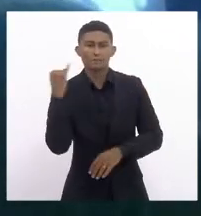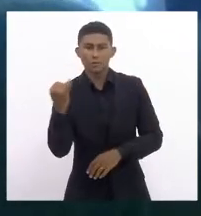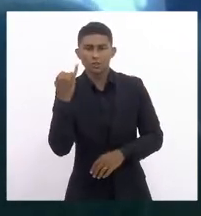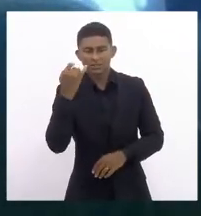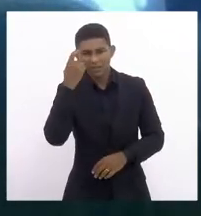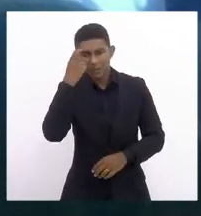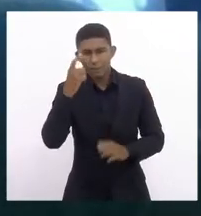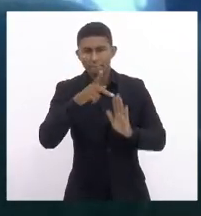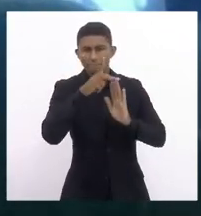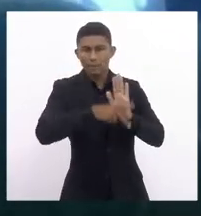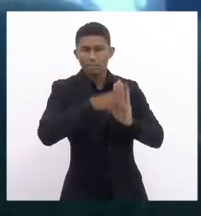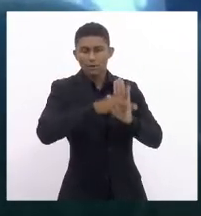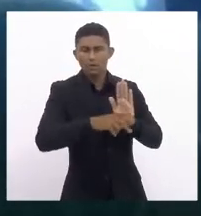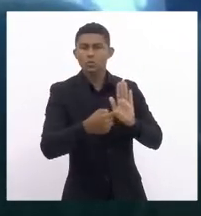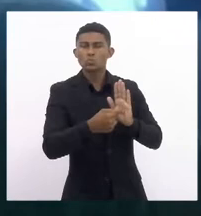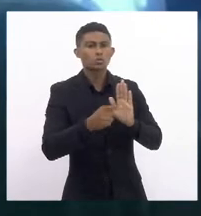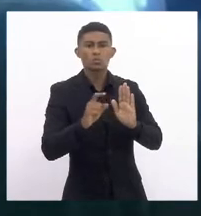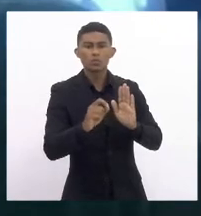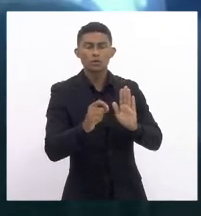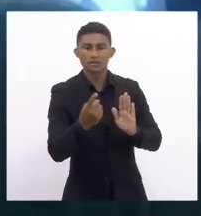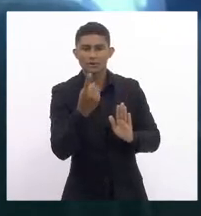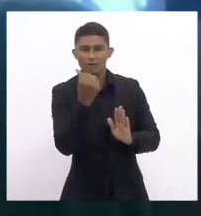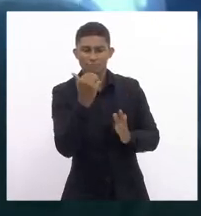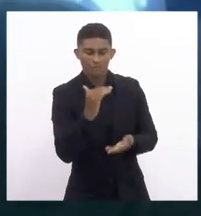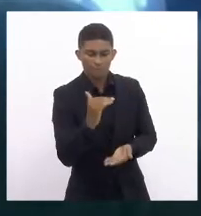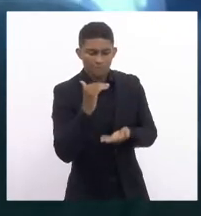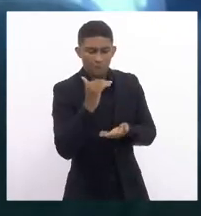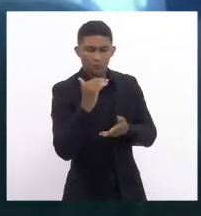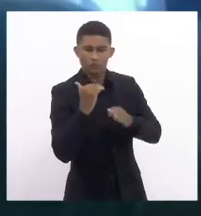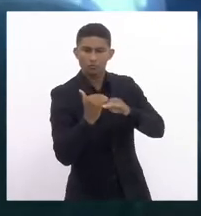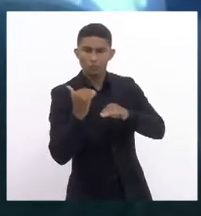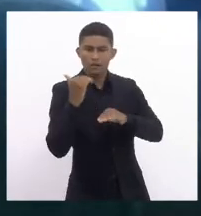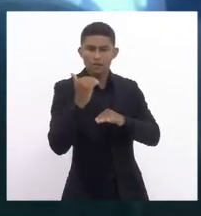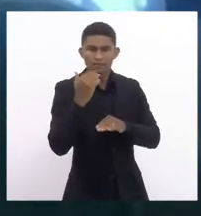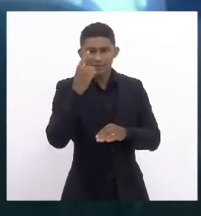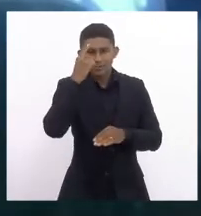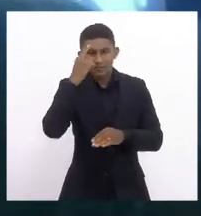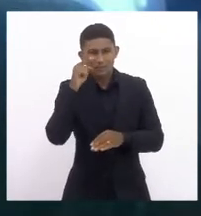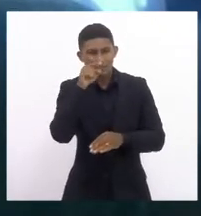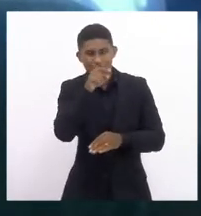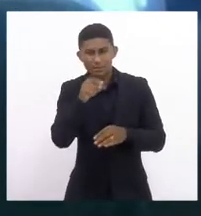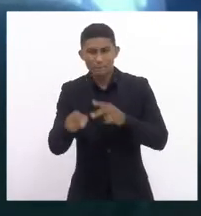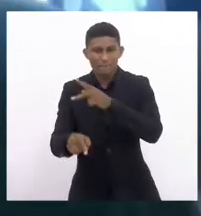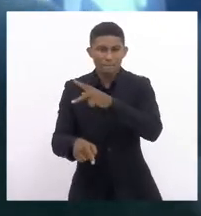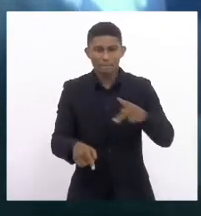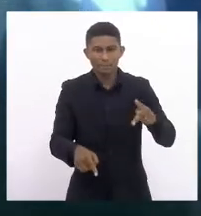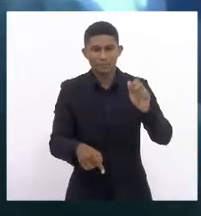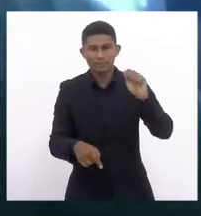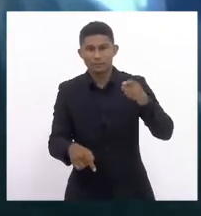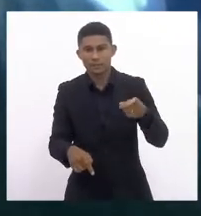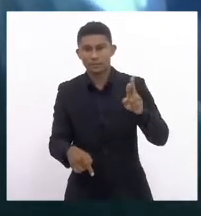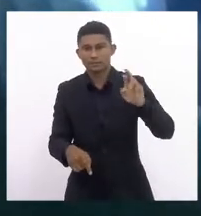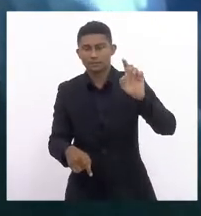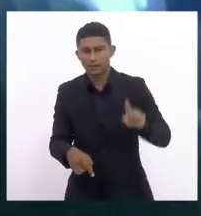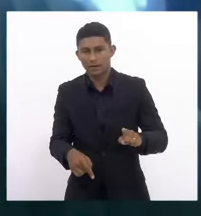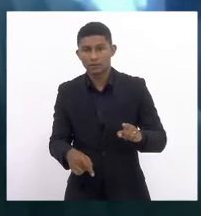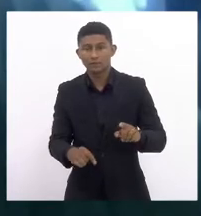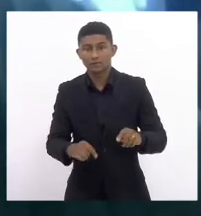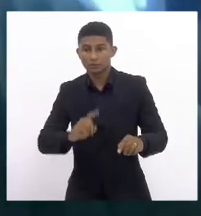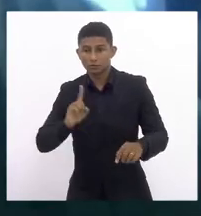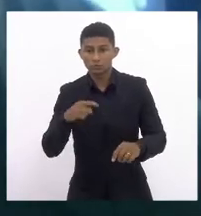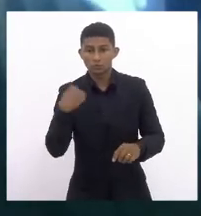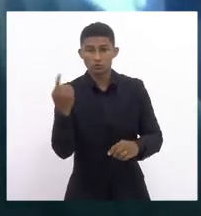Soberano, né? Iniciativa original do presidente André Siciliano, depois nós todos aderimos como